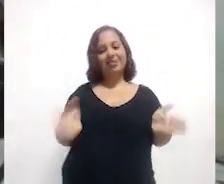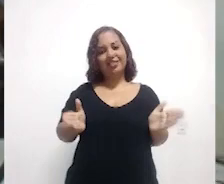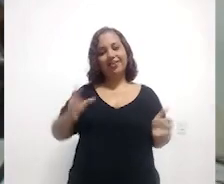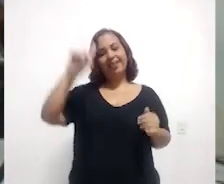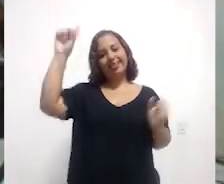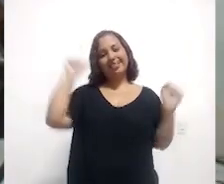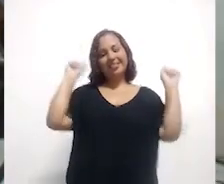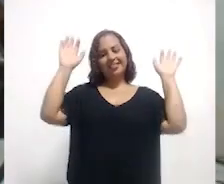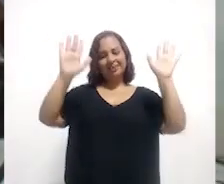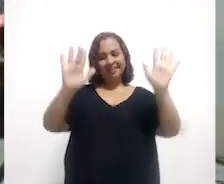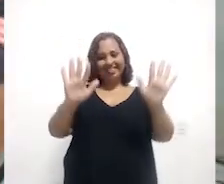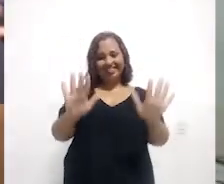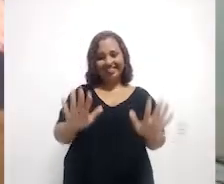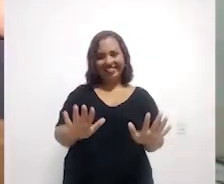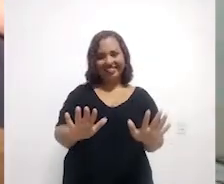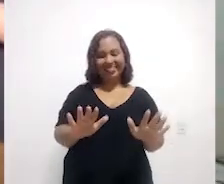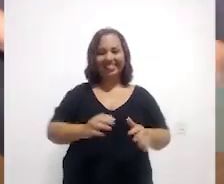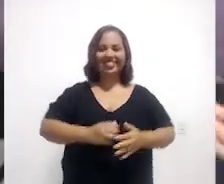abençoe.